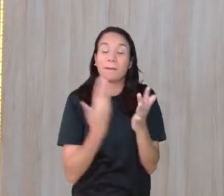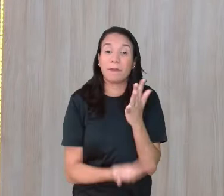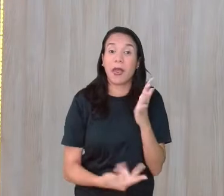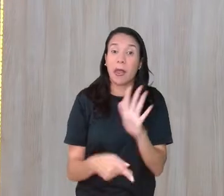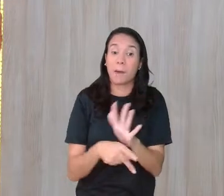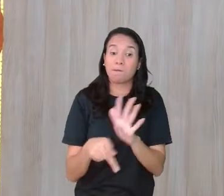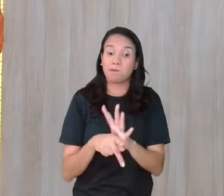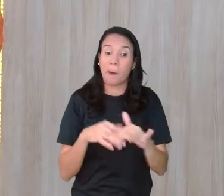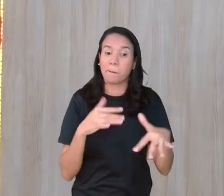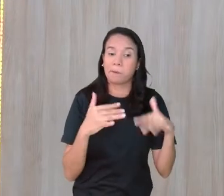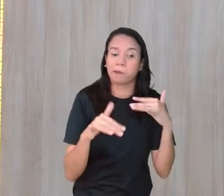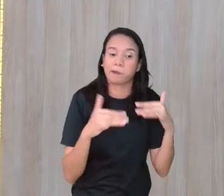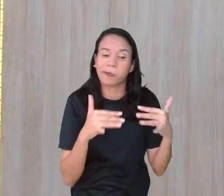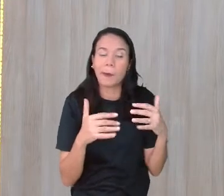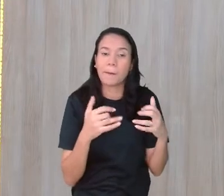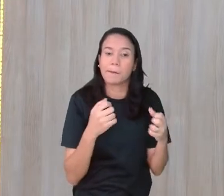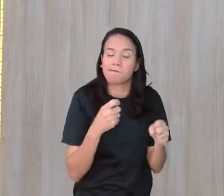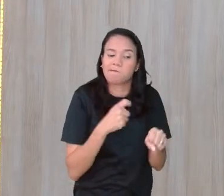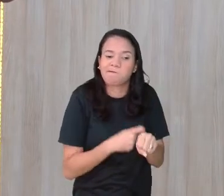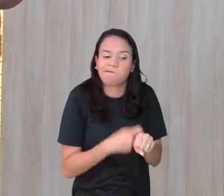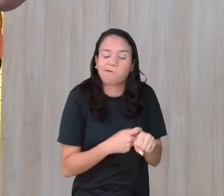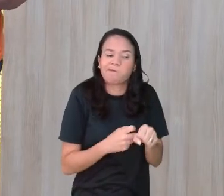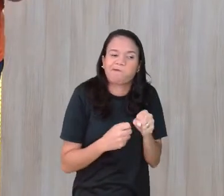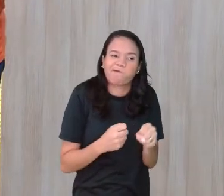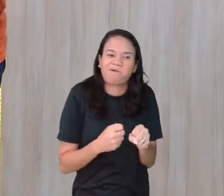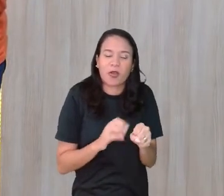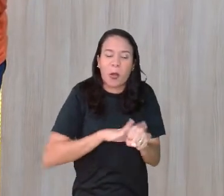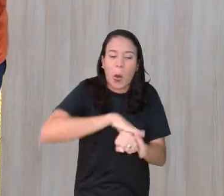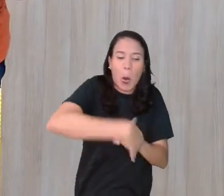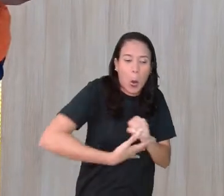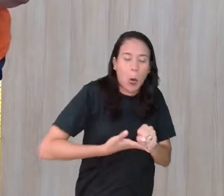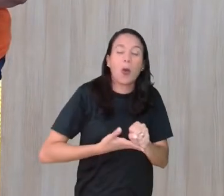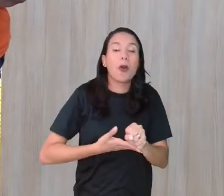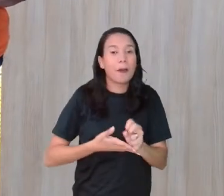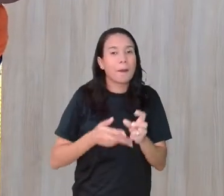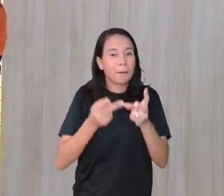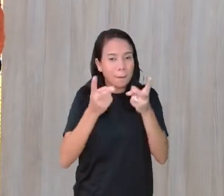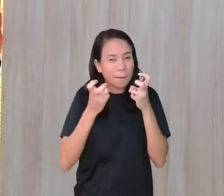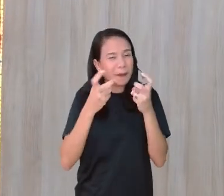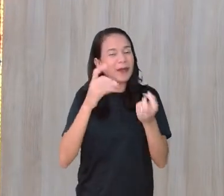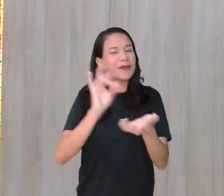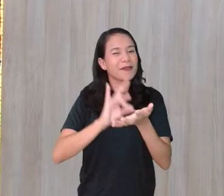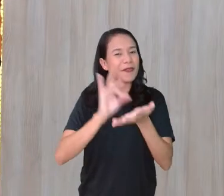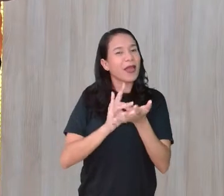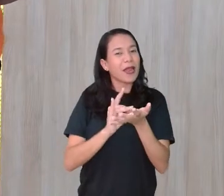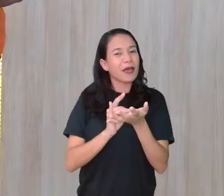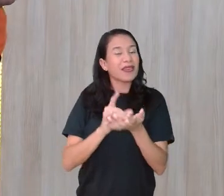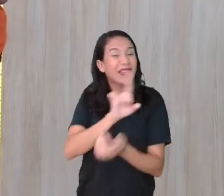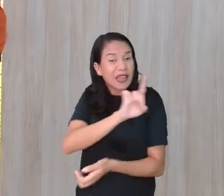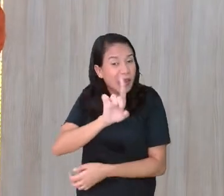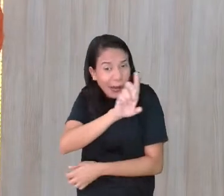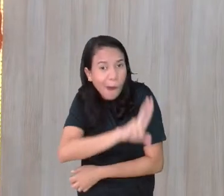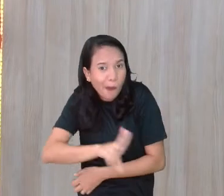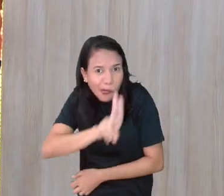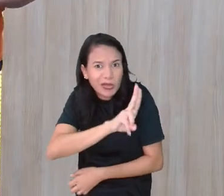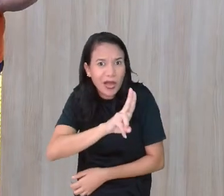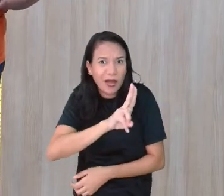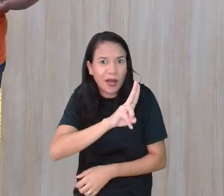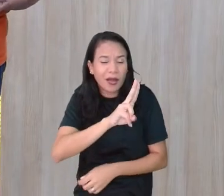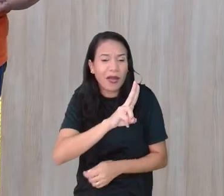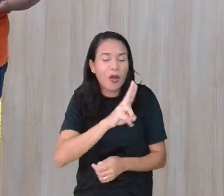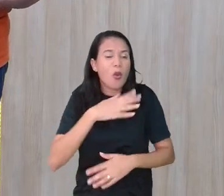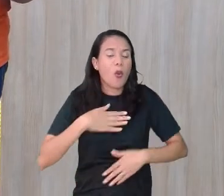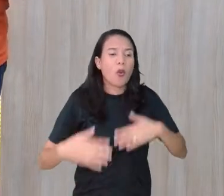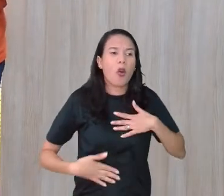mais água por estar preso, né, com aquele gesso. E aí a gente vê que, pouco utilizado, a tendência é se